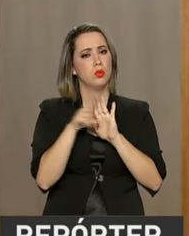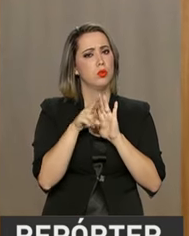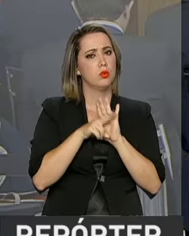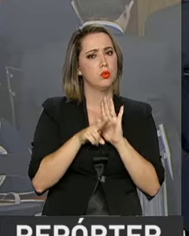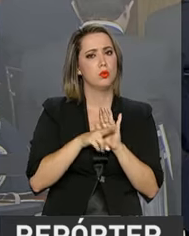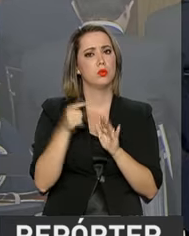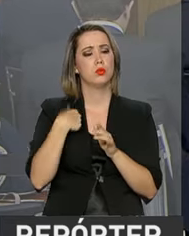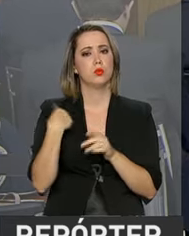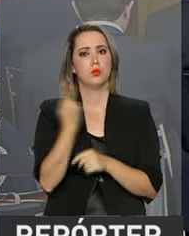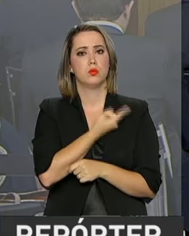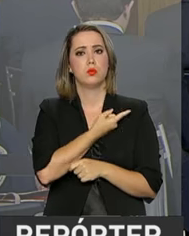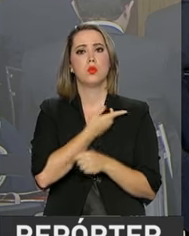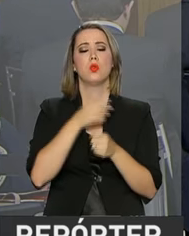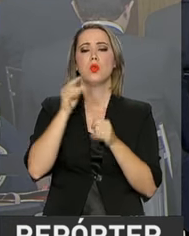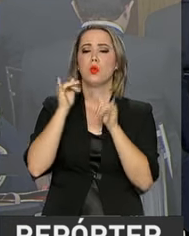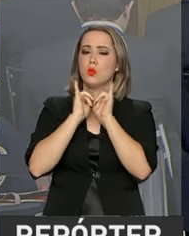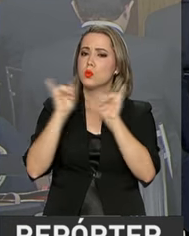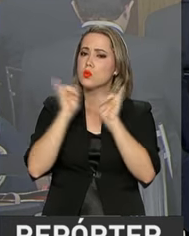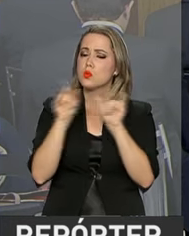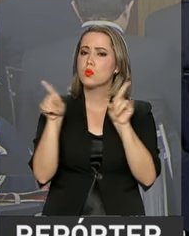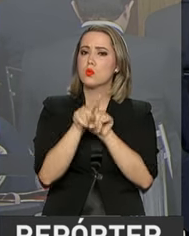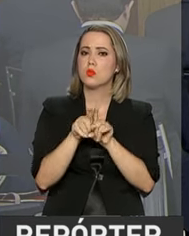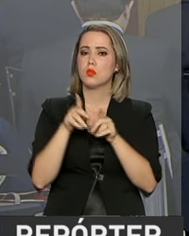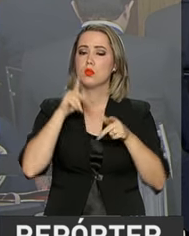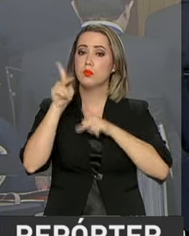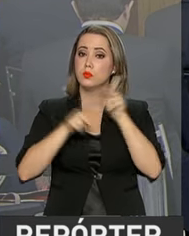dos assuntos públicos